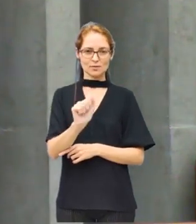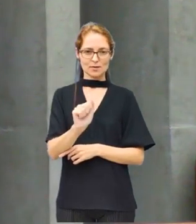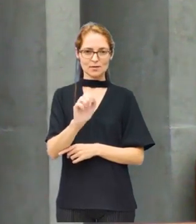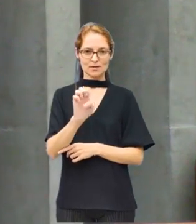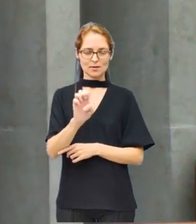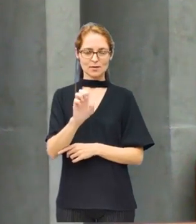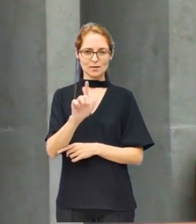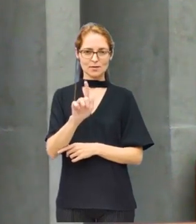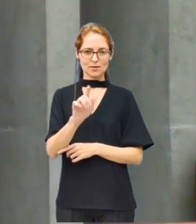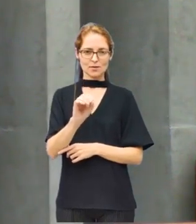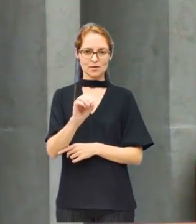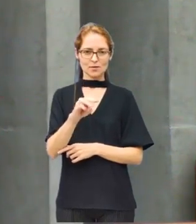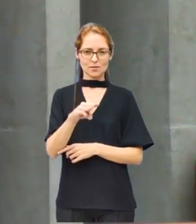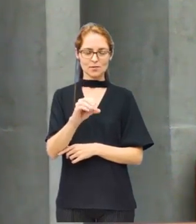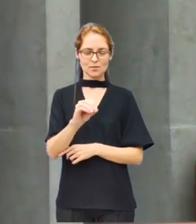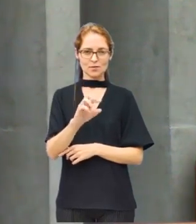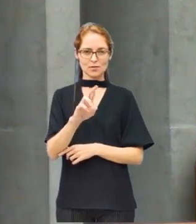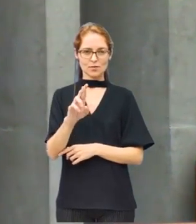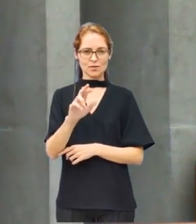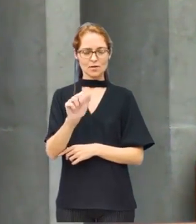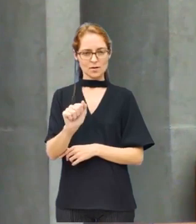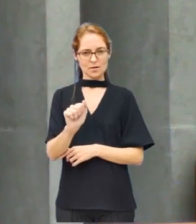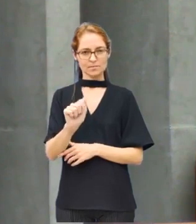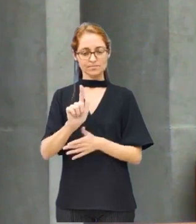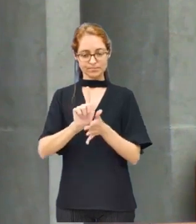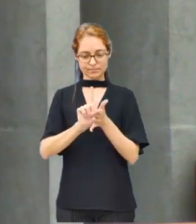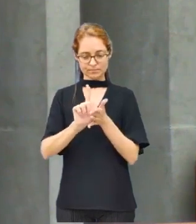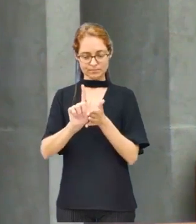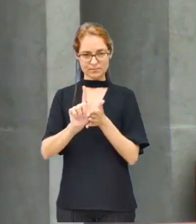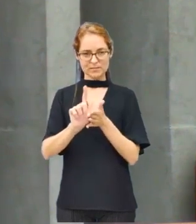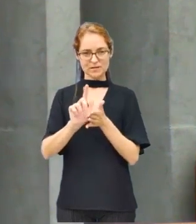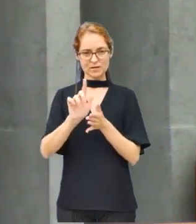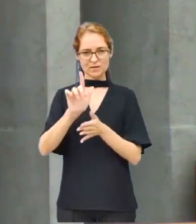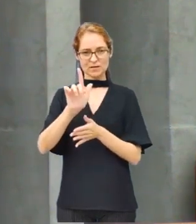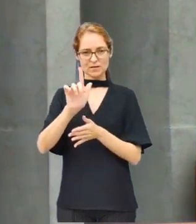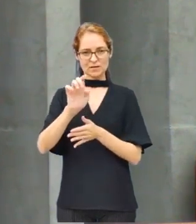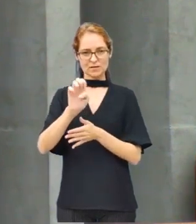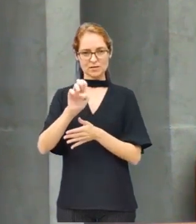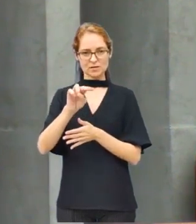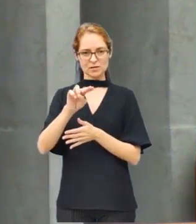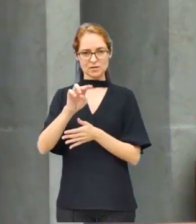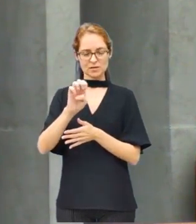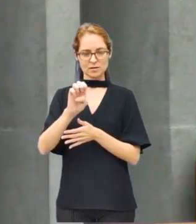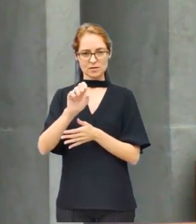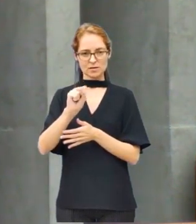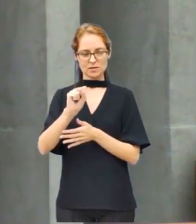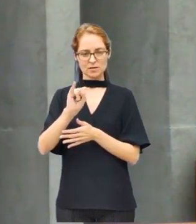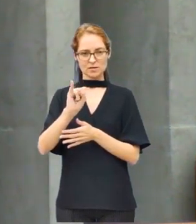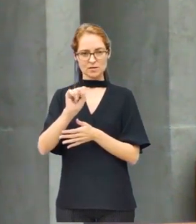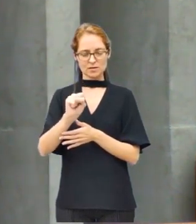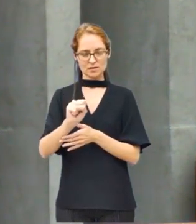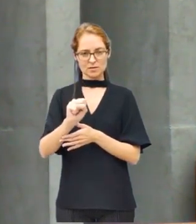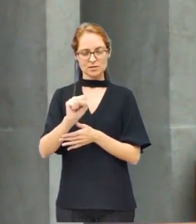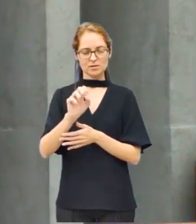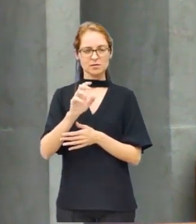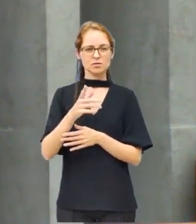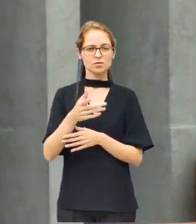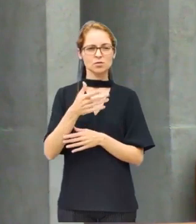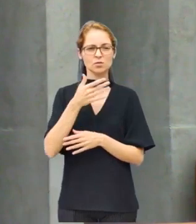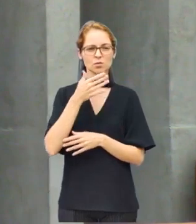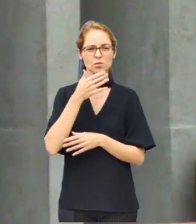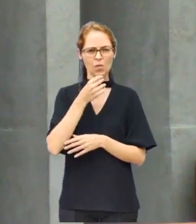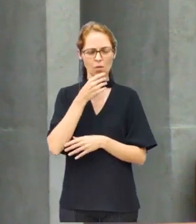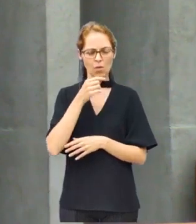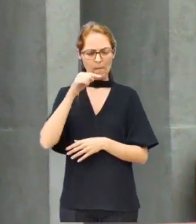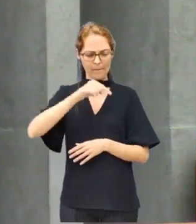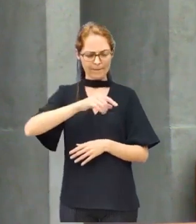para Gênesis, capítulo 13, versículo 13, que diz assim: Ora, os homens de Sodoma eram extremamente perversos e